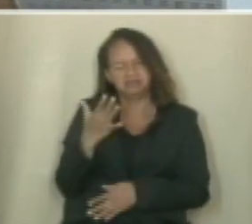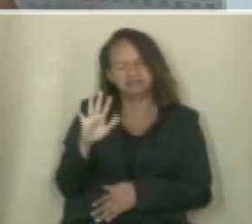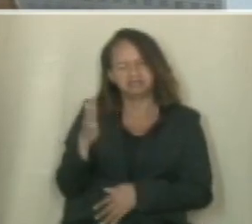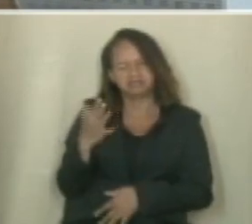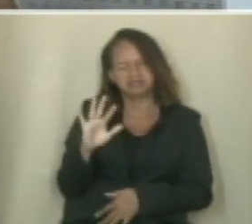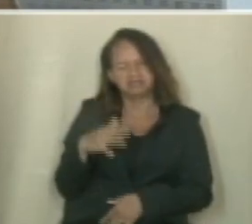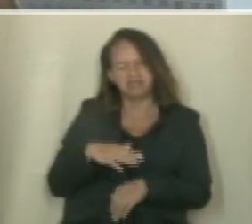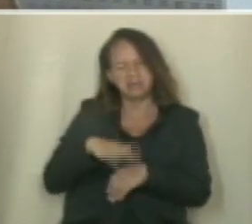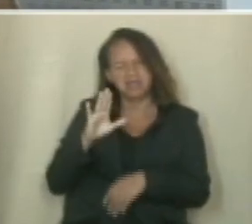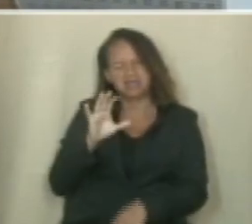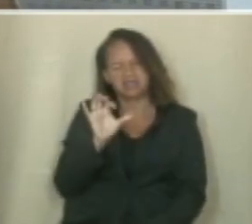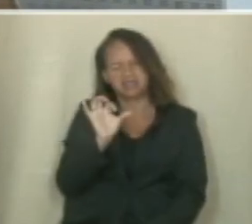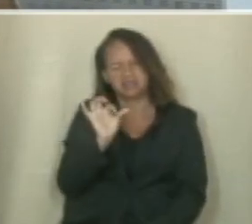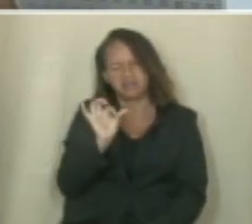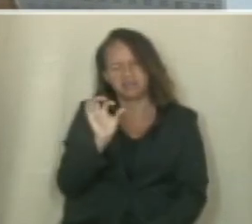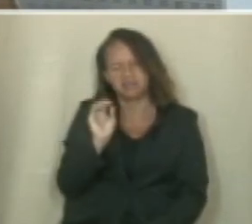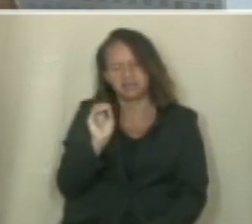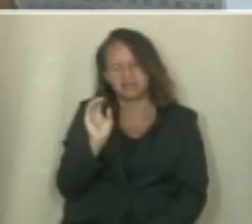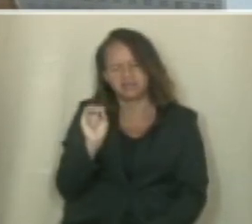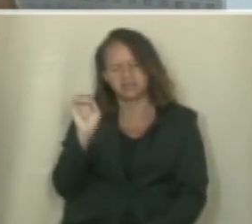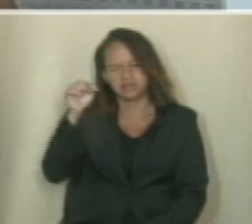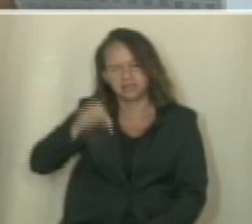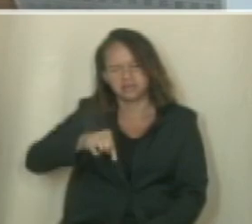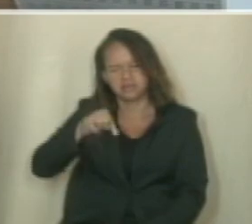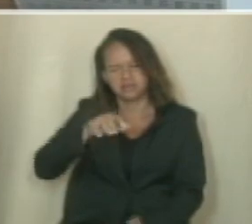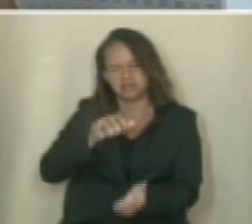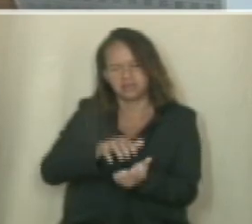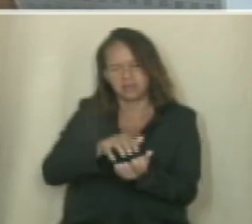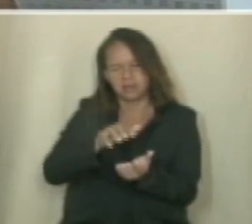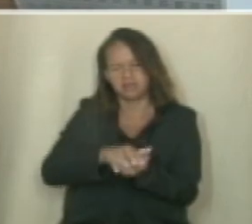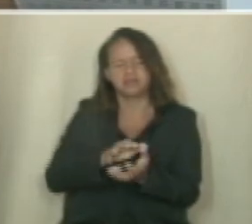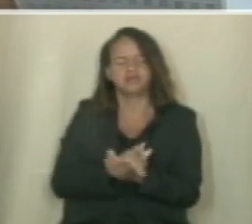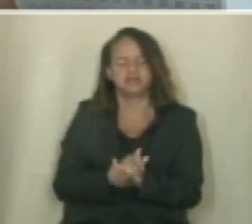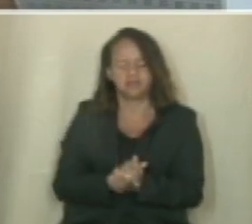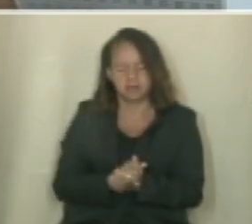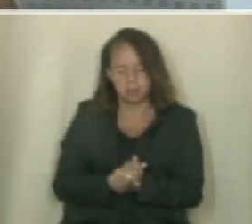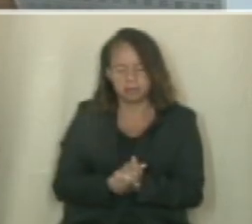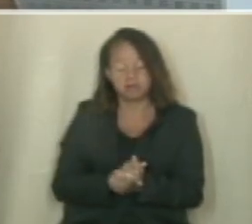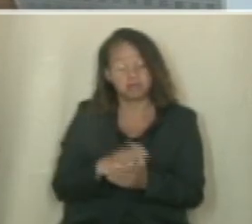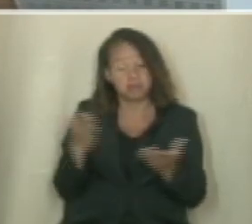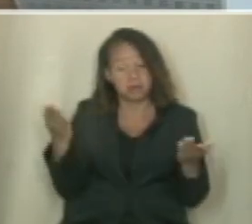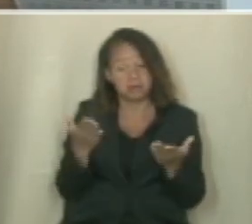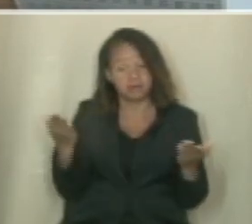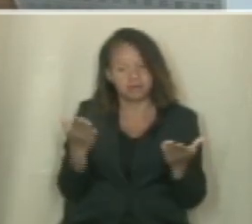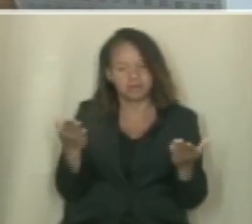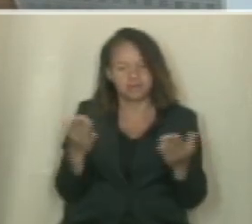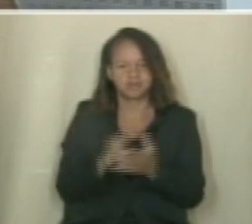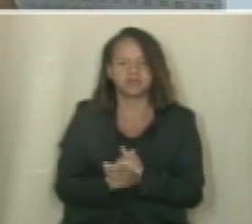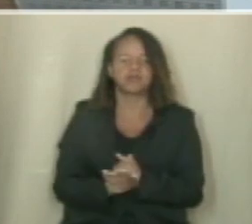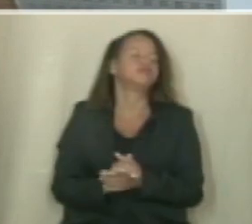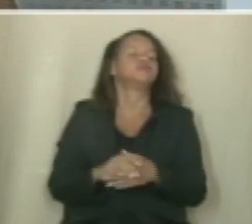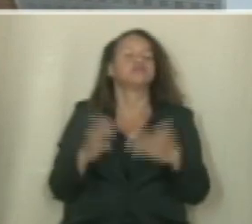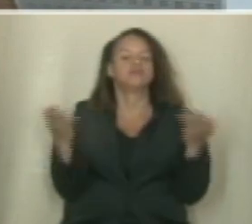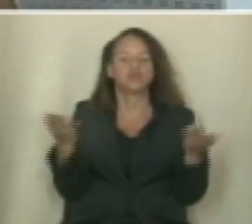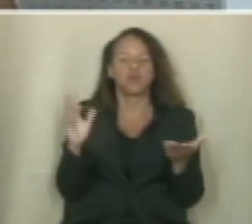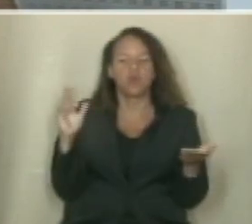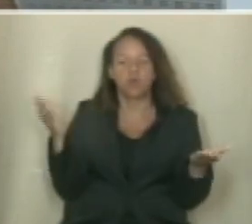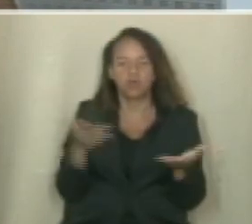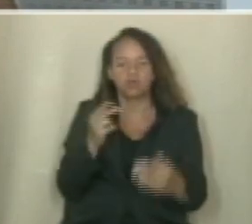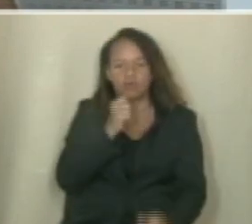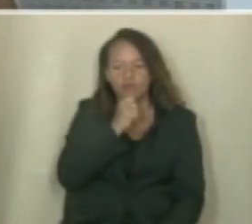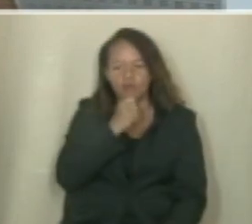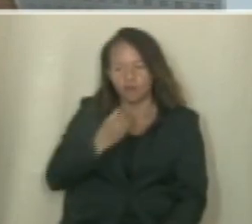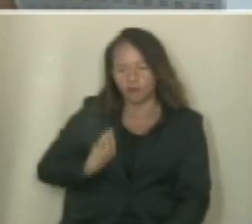Aproximadamente mais de 600 aqui de Pernambuco. E eu quero fazer uma menção especial aos que hoje ainda